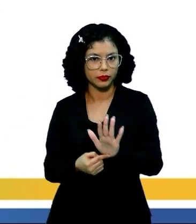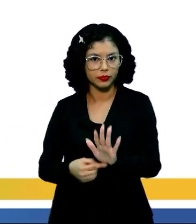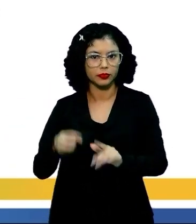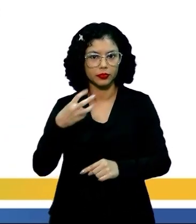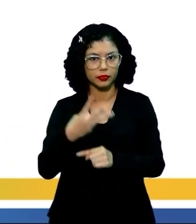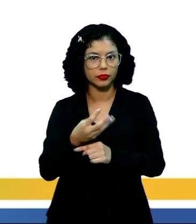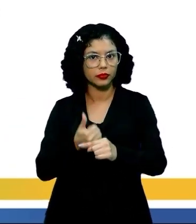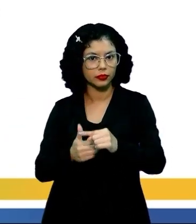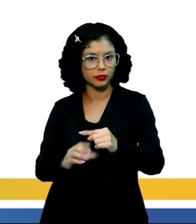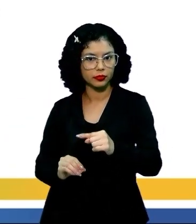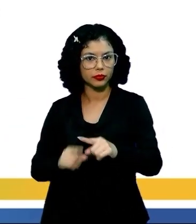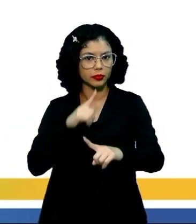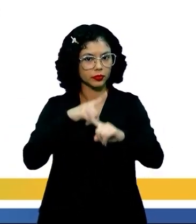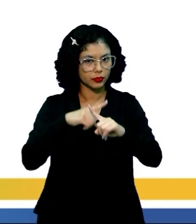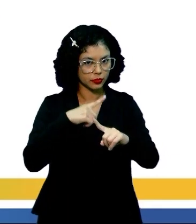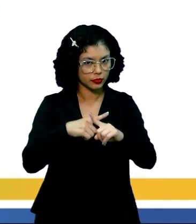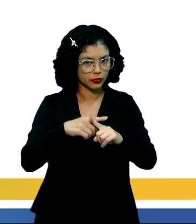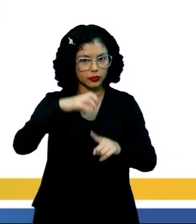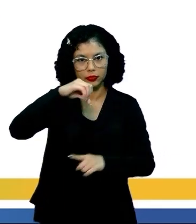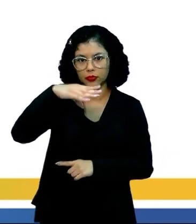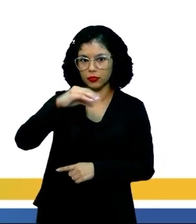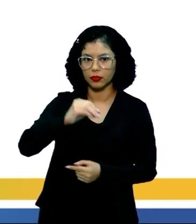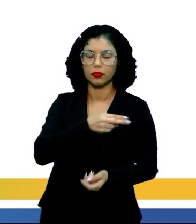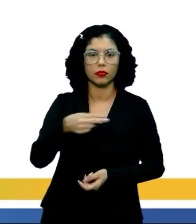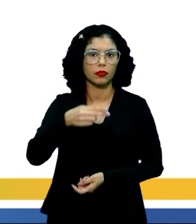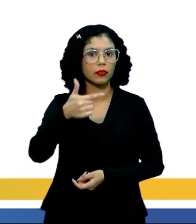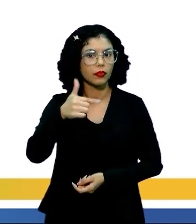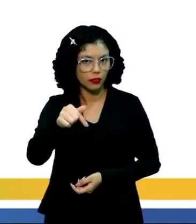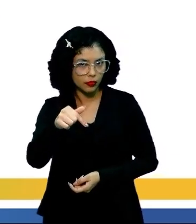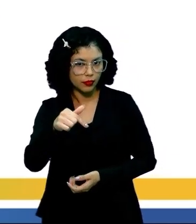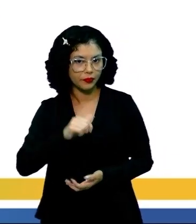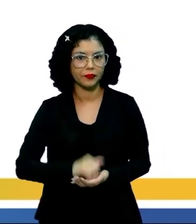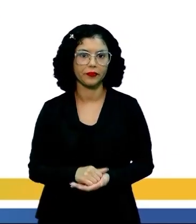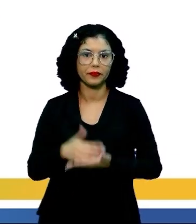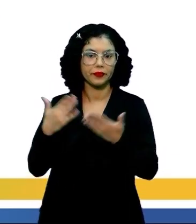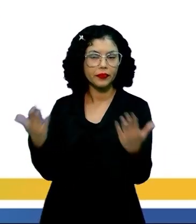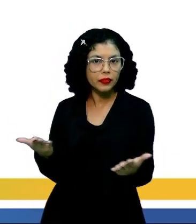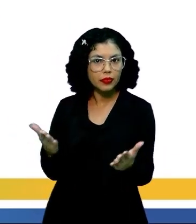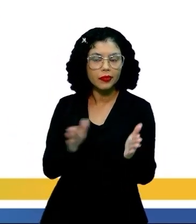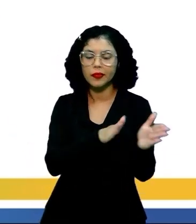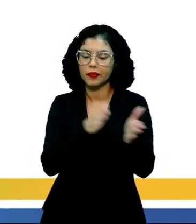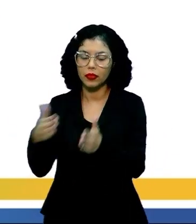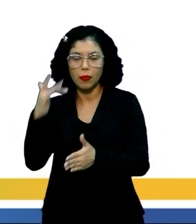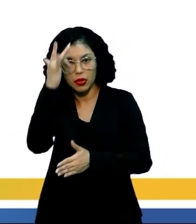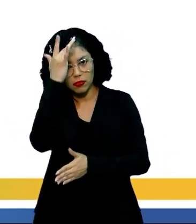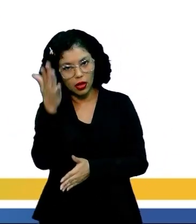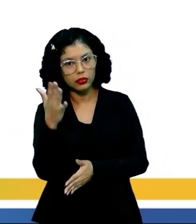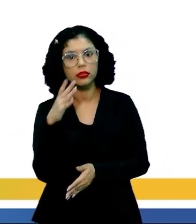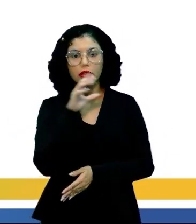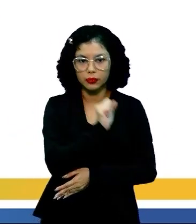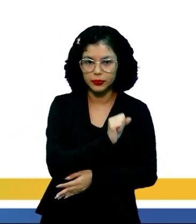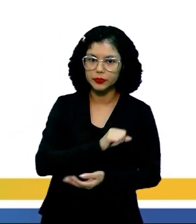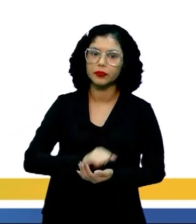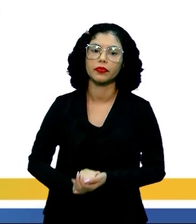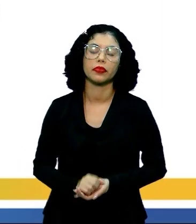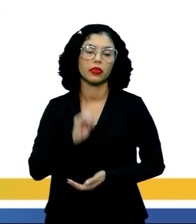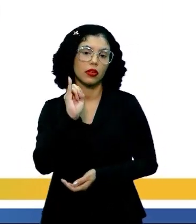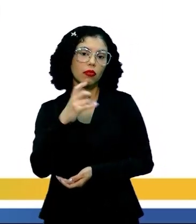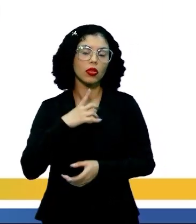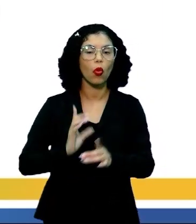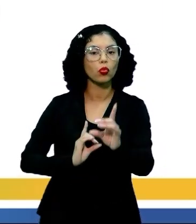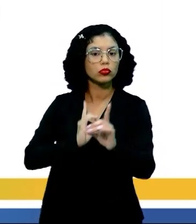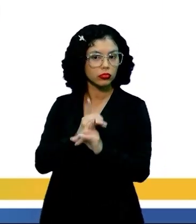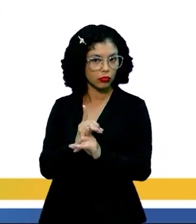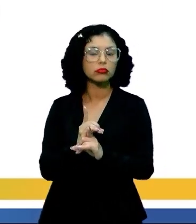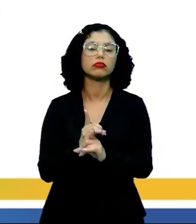3 sobre 10 multiplicado por 90 é igual a 27. É um caminho mais fácil e mais prático. Se você